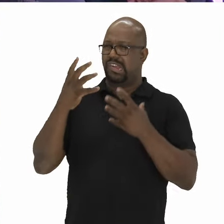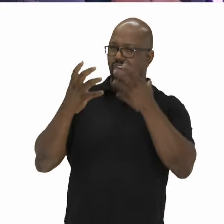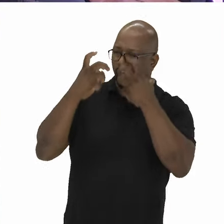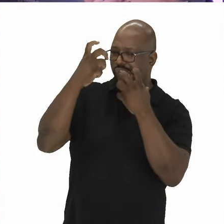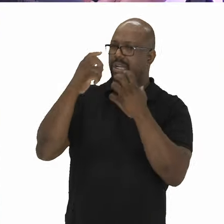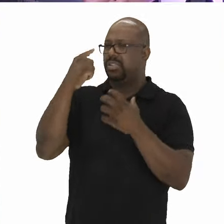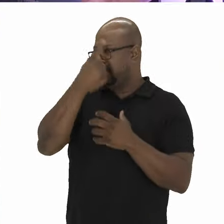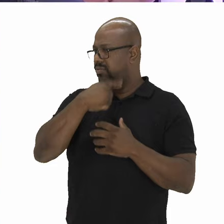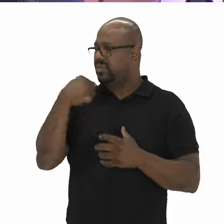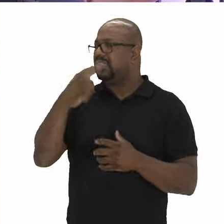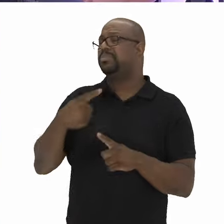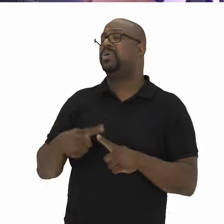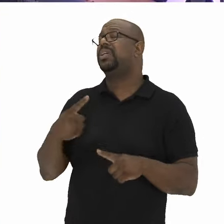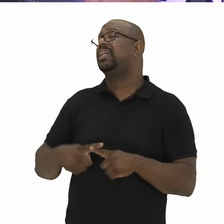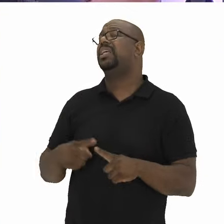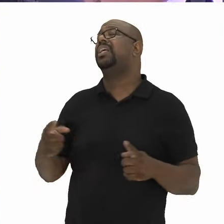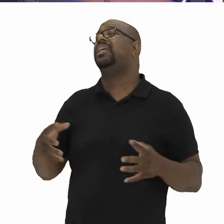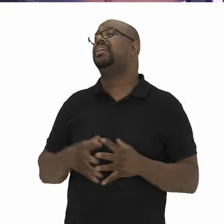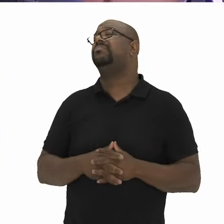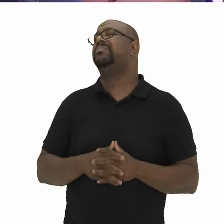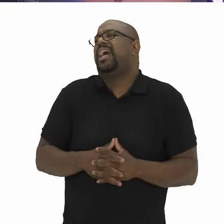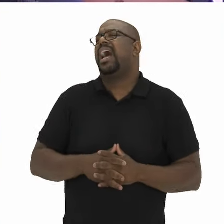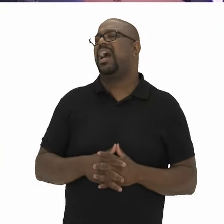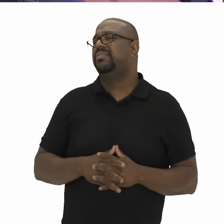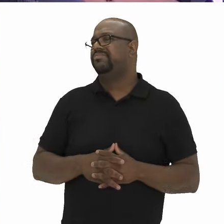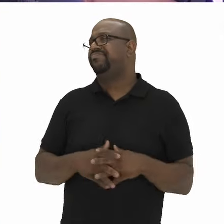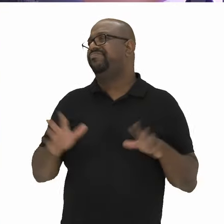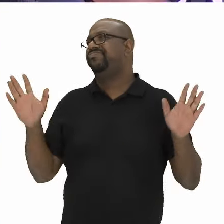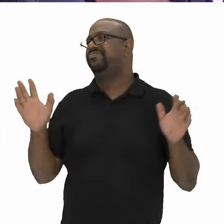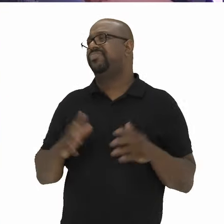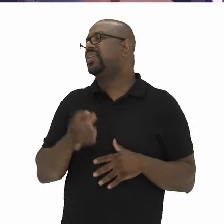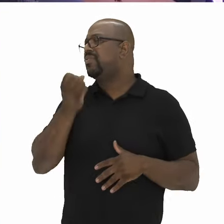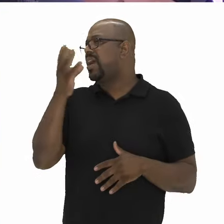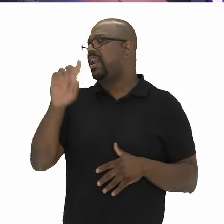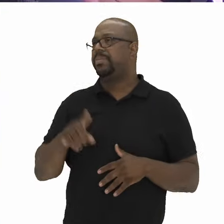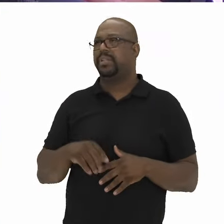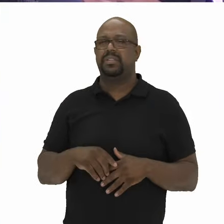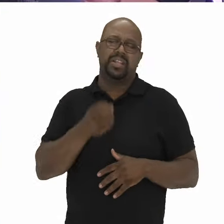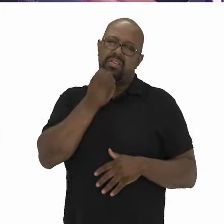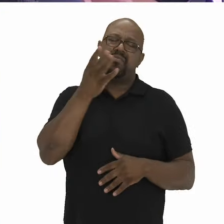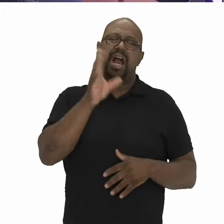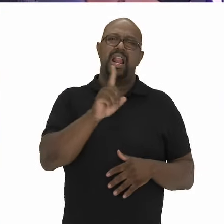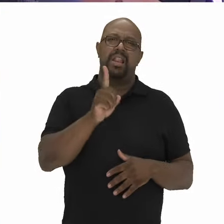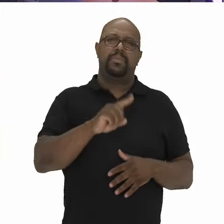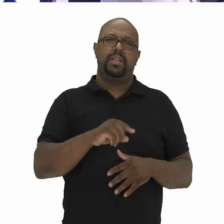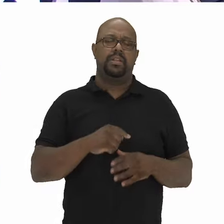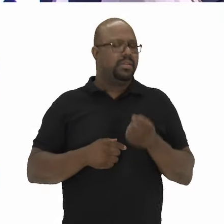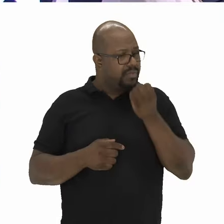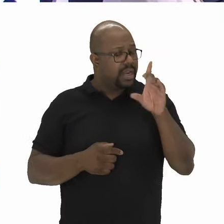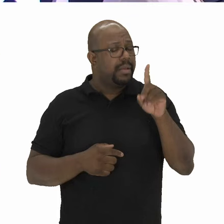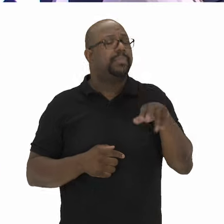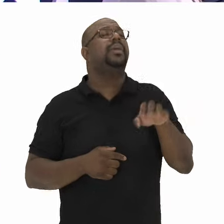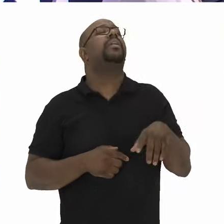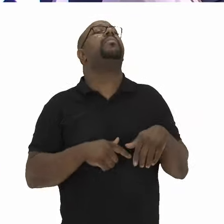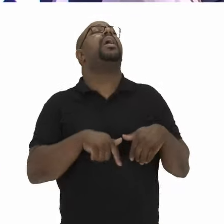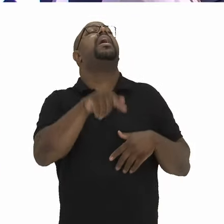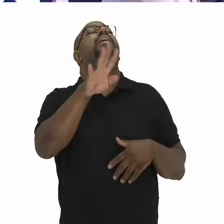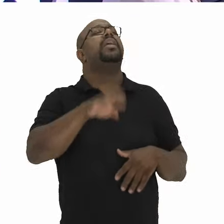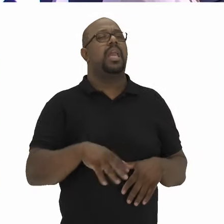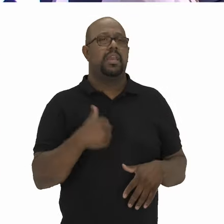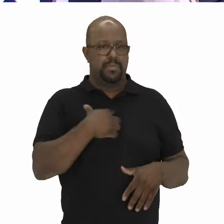essa deformidade de Face porque Ah é exatamente tipo não vale a pena não vale a pena